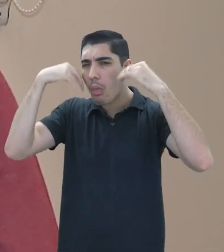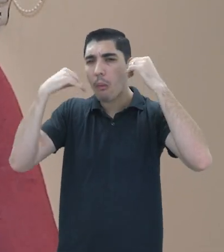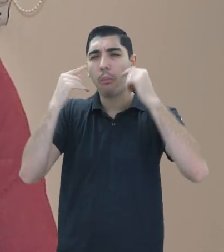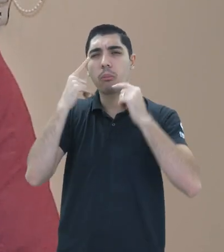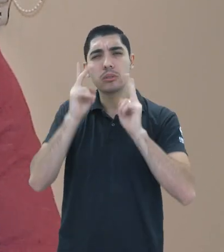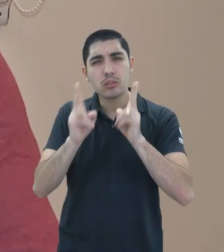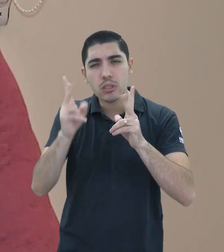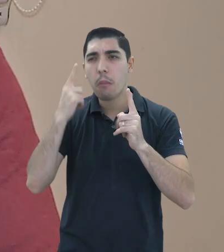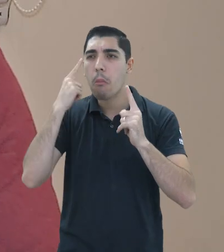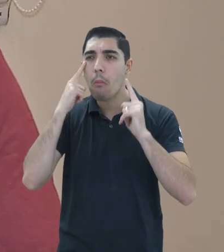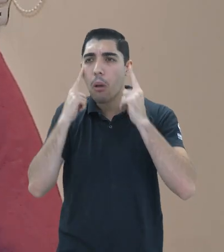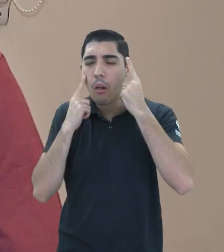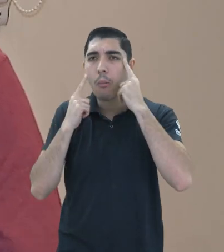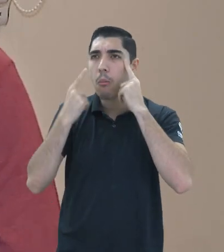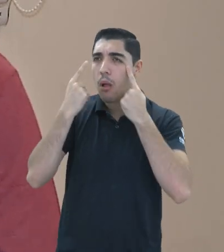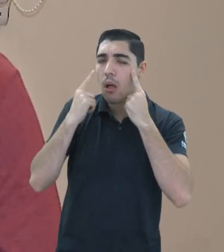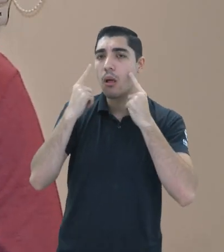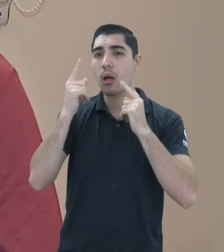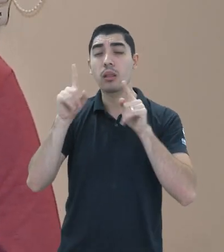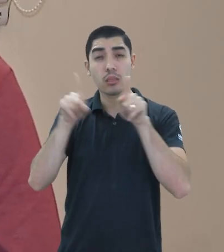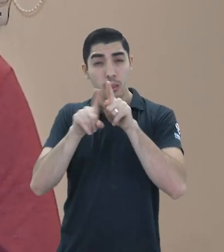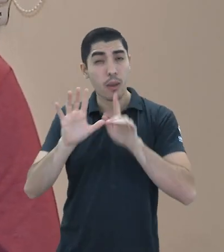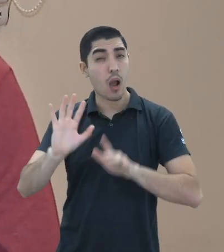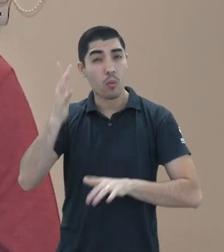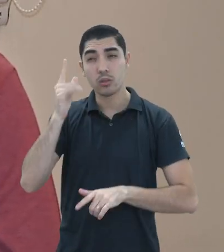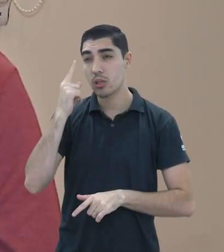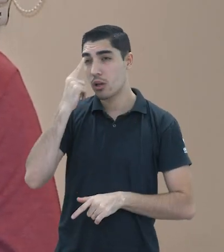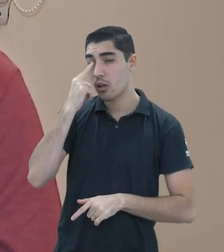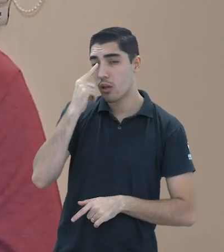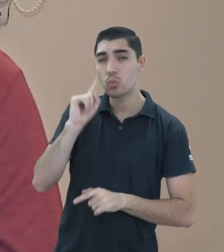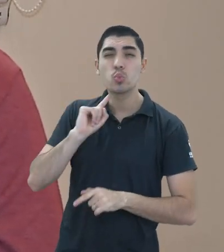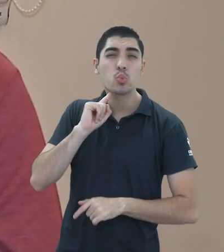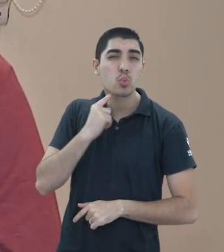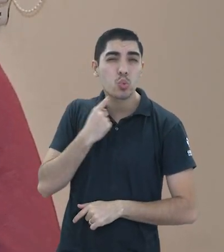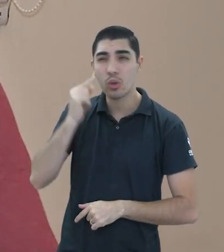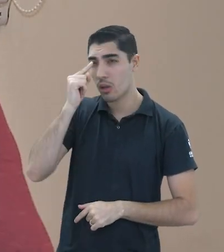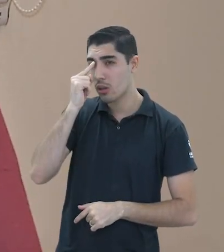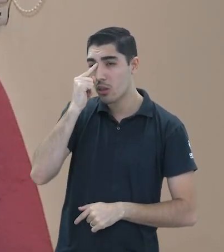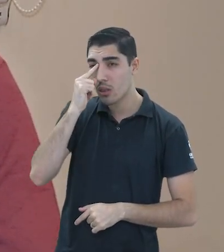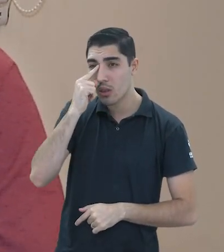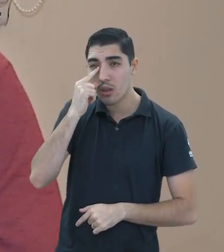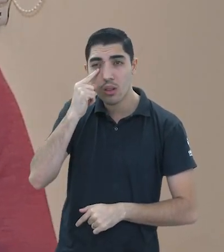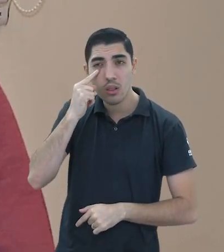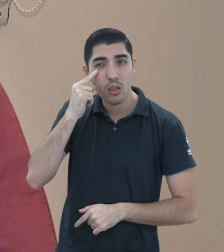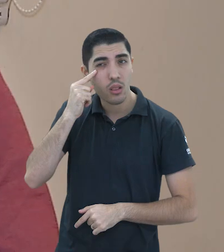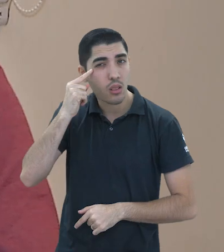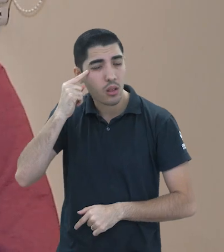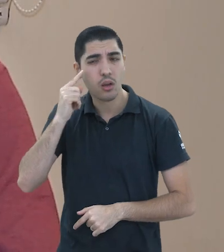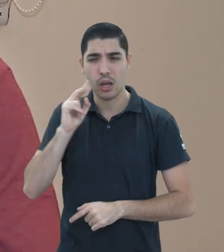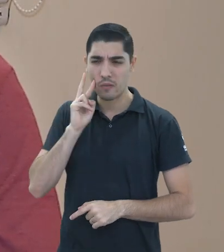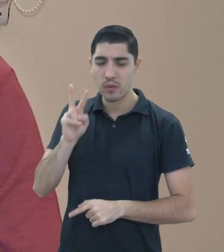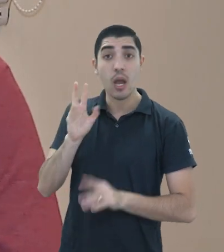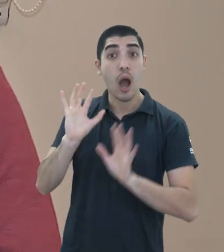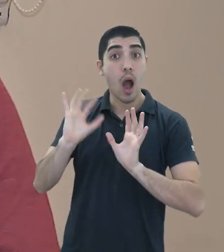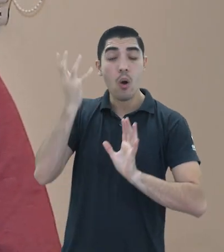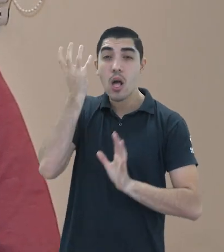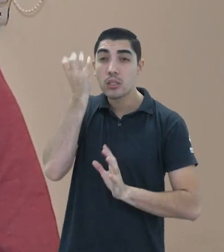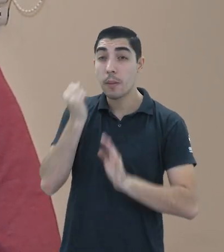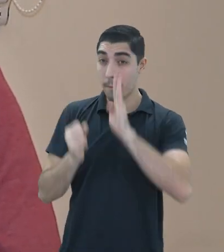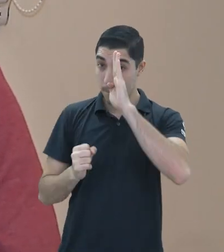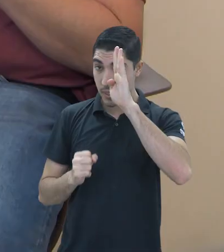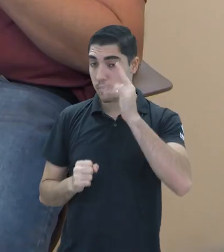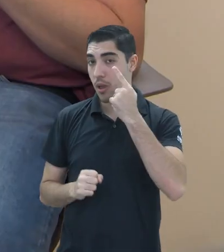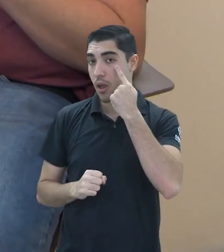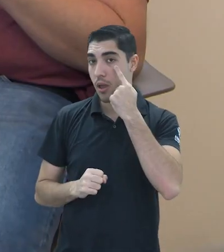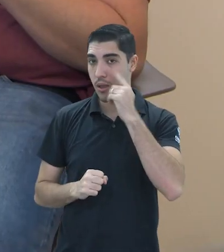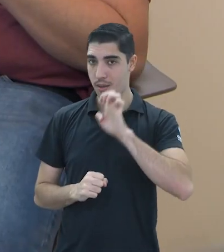aí ficava tampando a vista, aquela remela secava, ficava no contorno dos olhos dela, né? Principalmente da vista